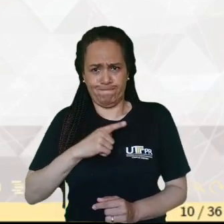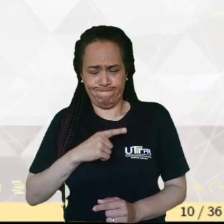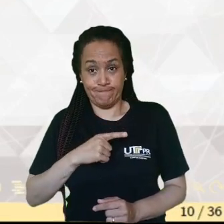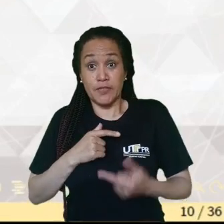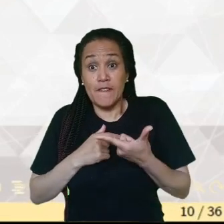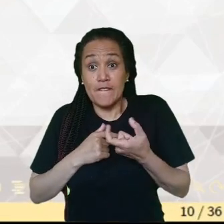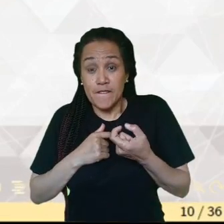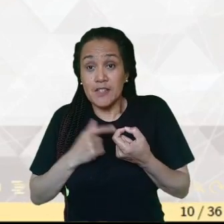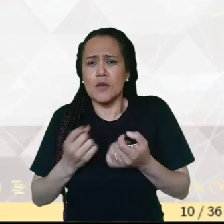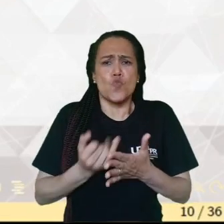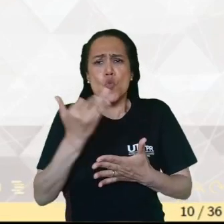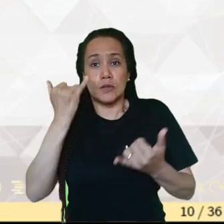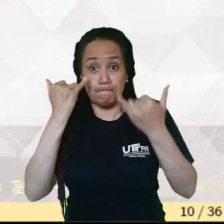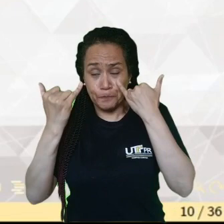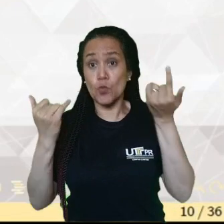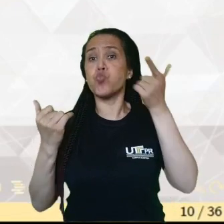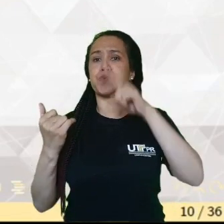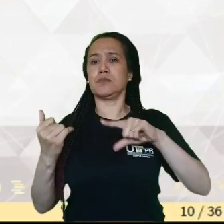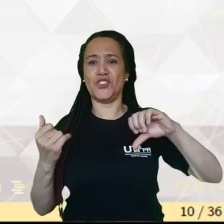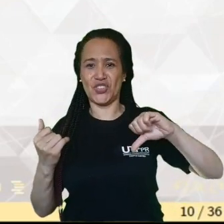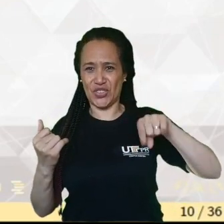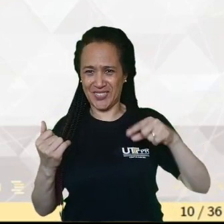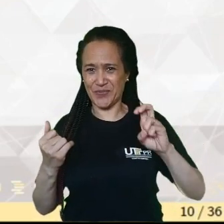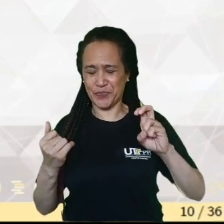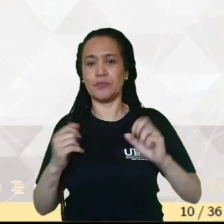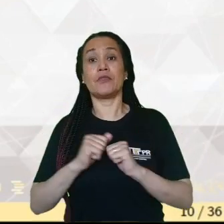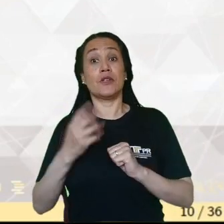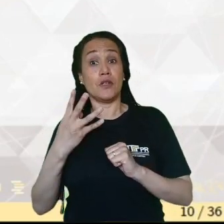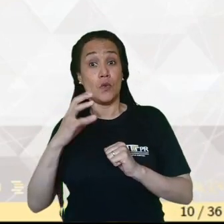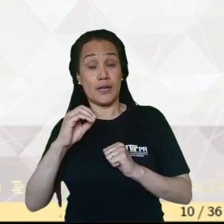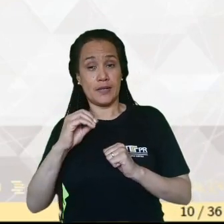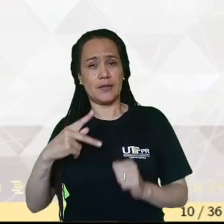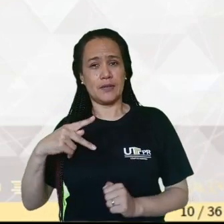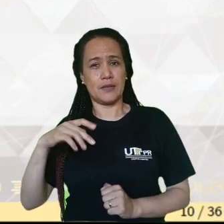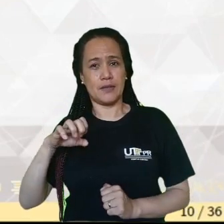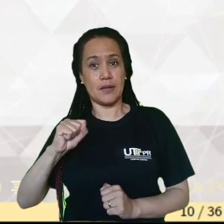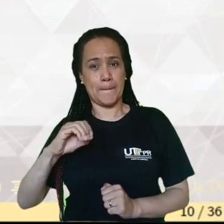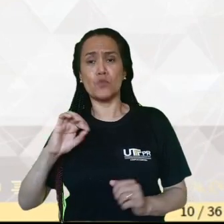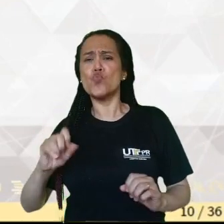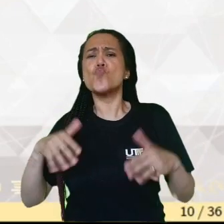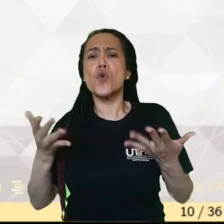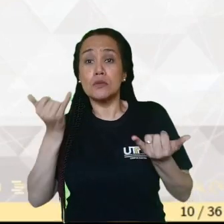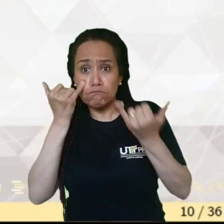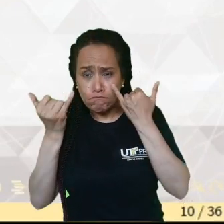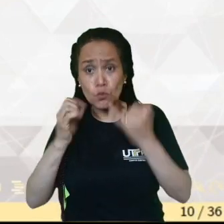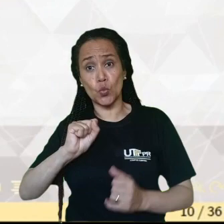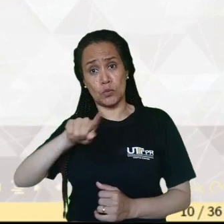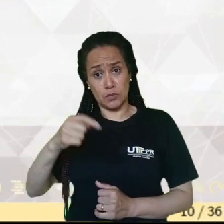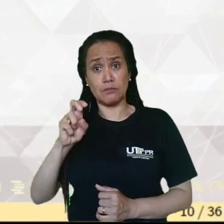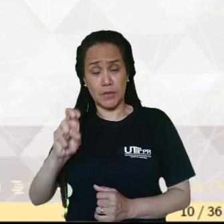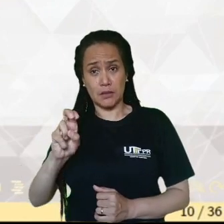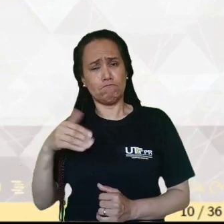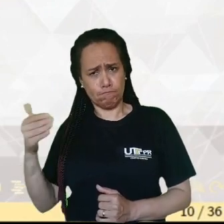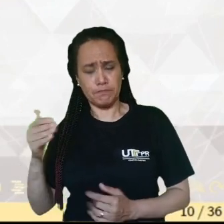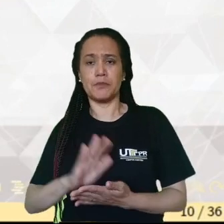tem um peso 20, ou seja, 20 é o peso de informação que nós temos para 9,5, 40 é o peso de informação para